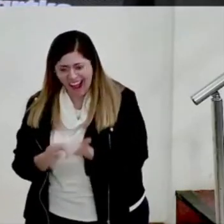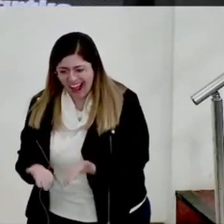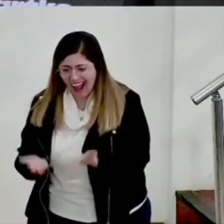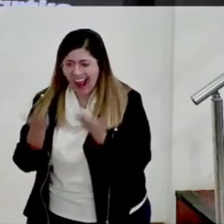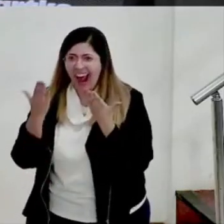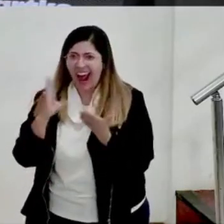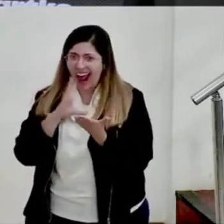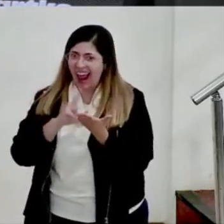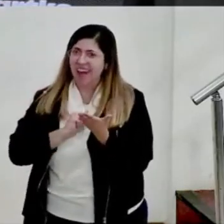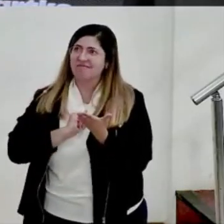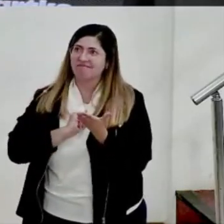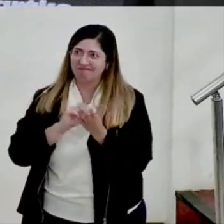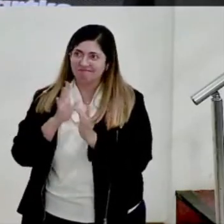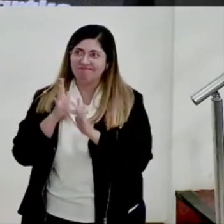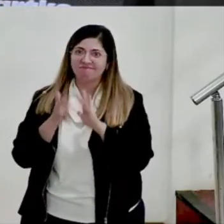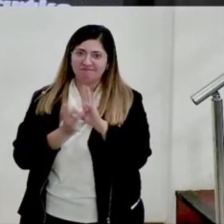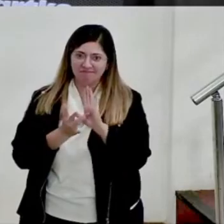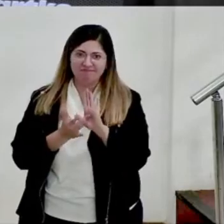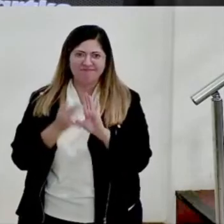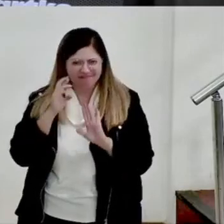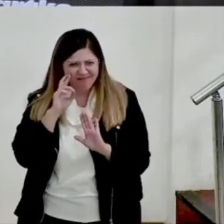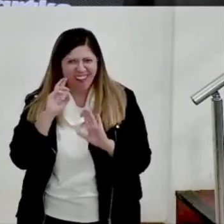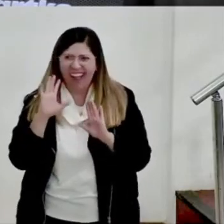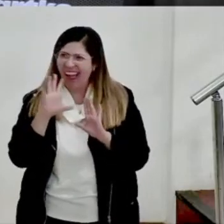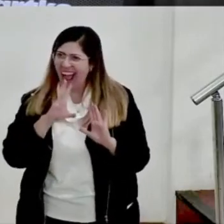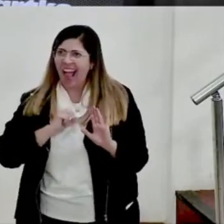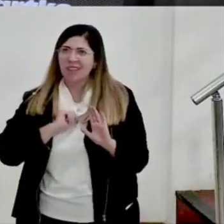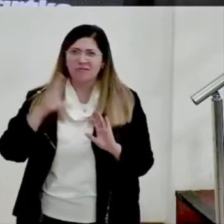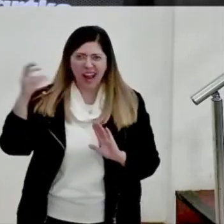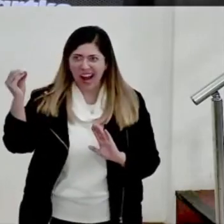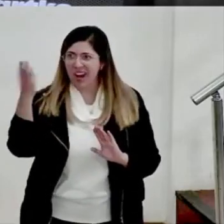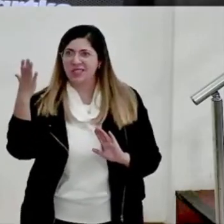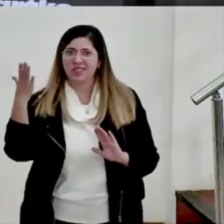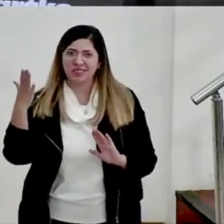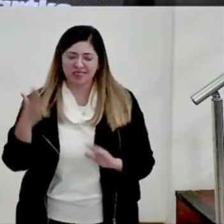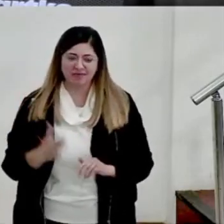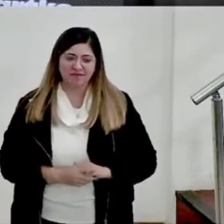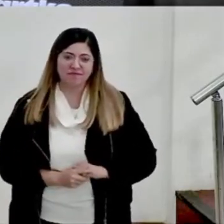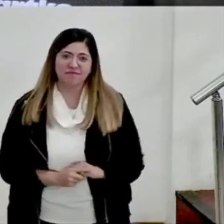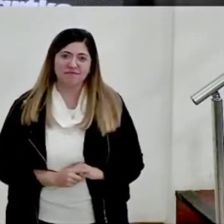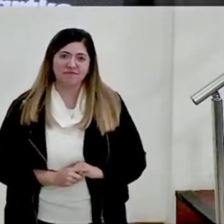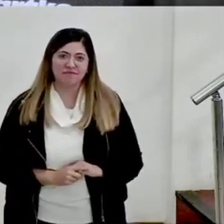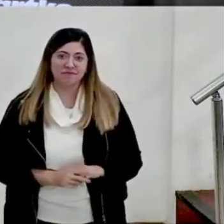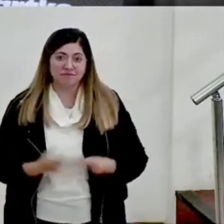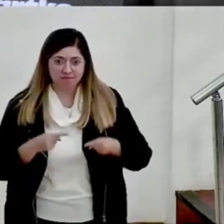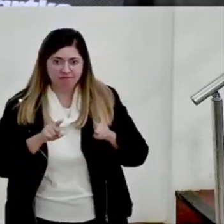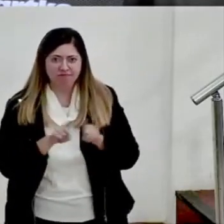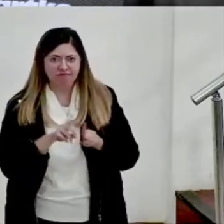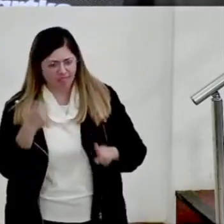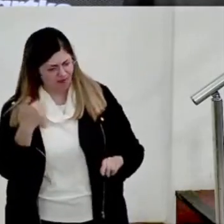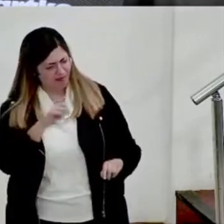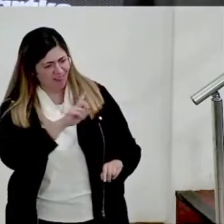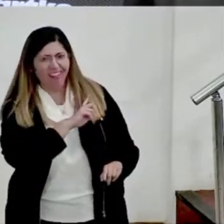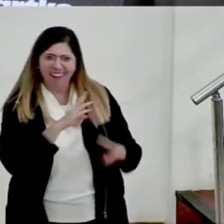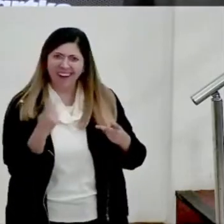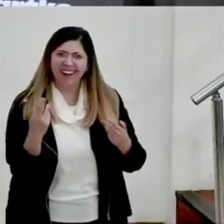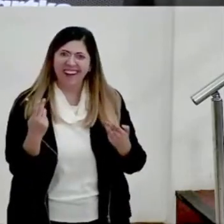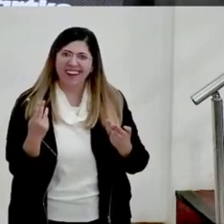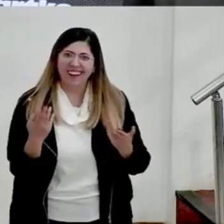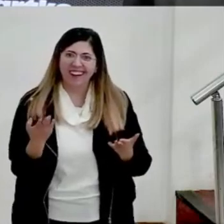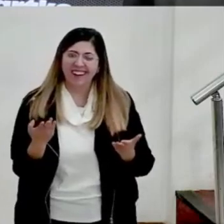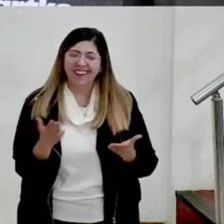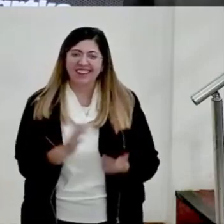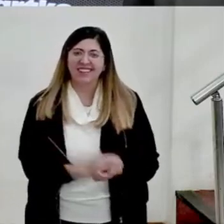Deus, para amar a sua luz, para amar a Jesus Cristo. Este é você. E porque este é